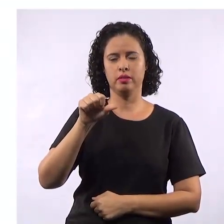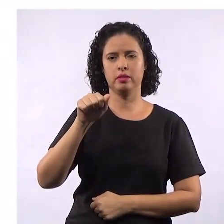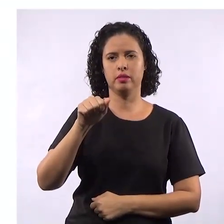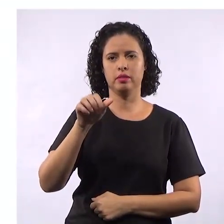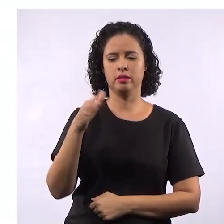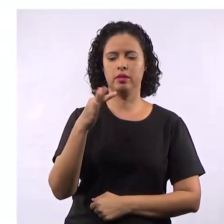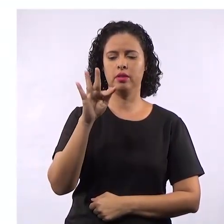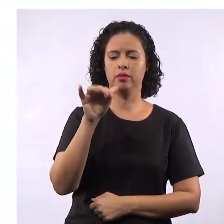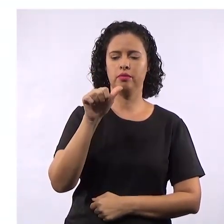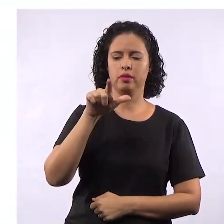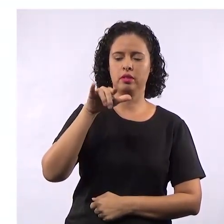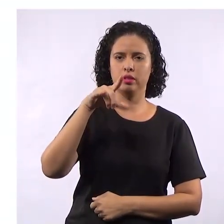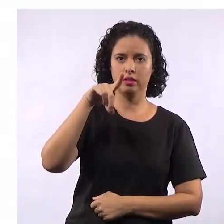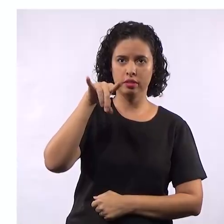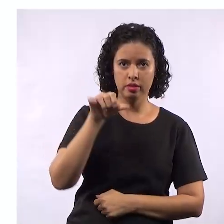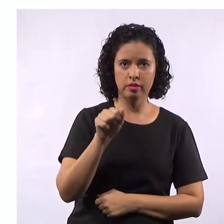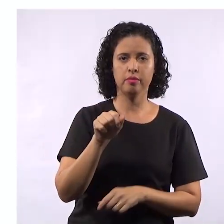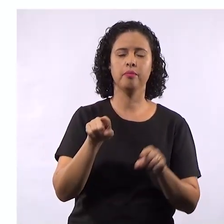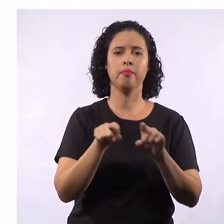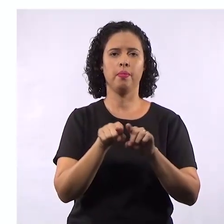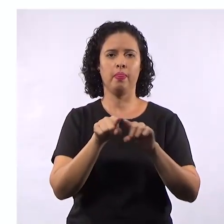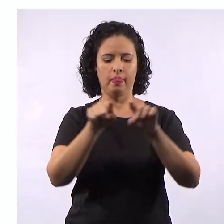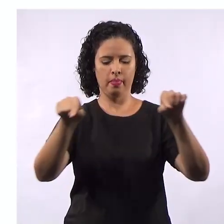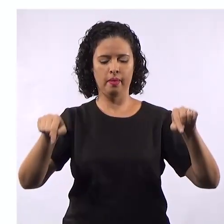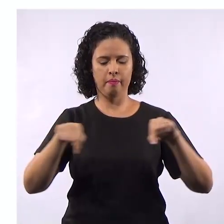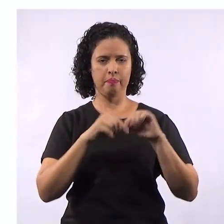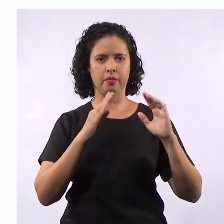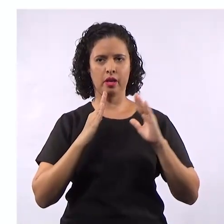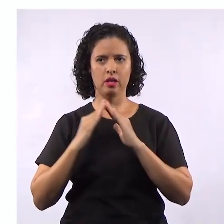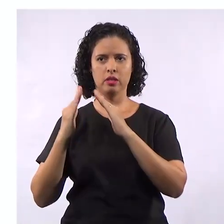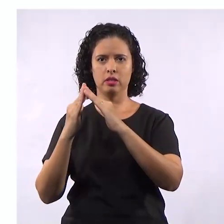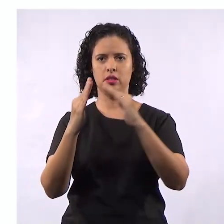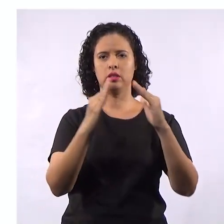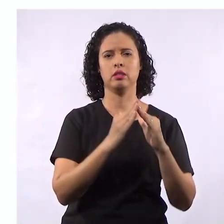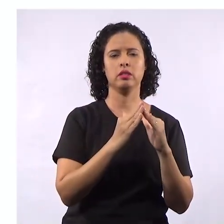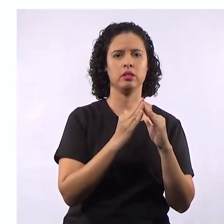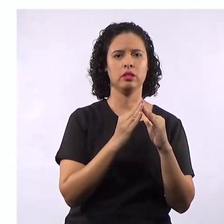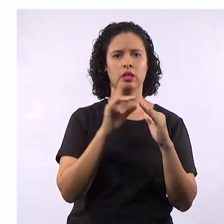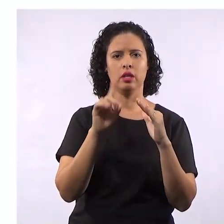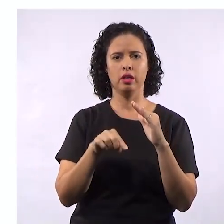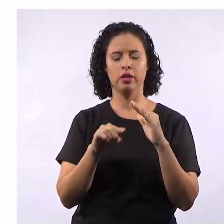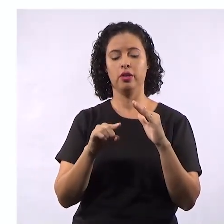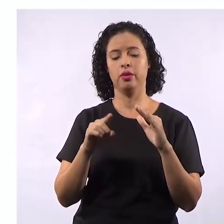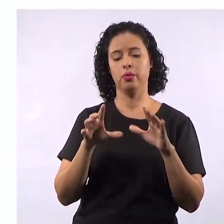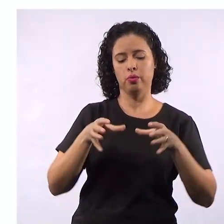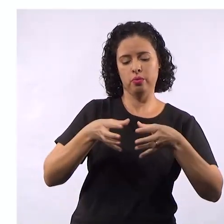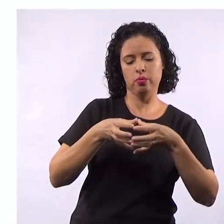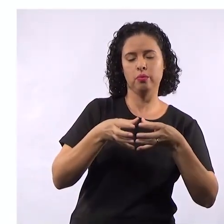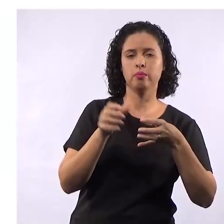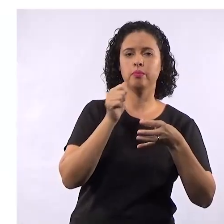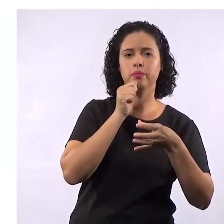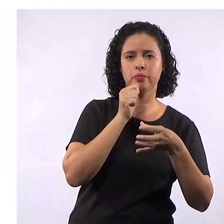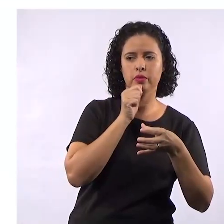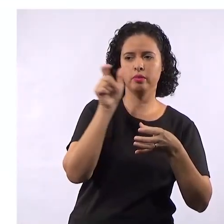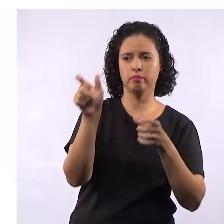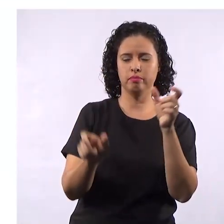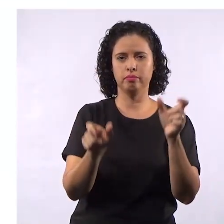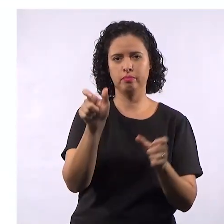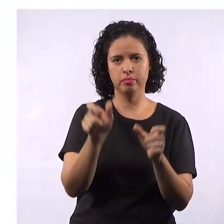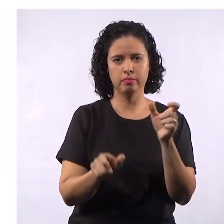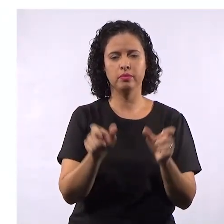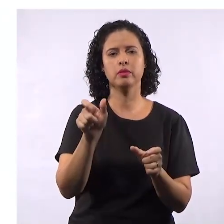herança, né? Isso daí é muito comum dentro do direito civil, tá? Olha só, quando acontece de a criança nascer morta, que a gente chama dentro do direito